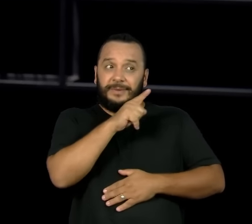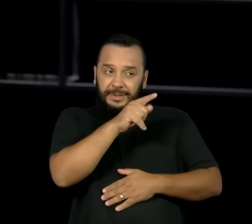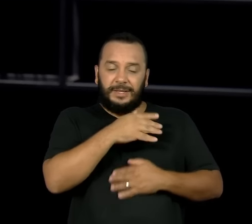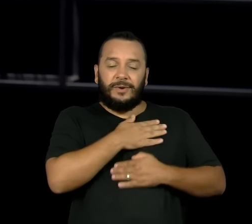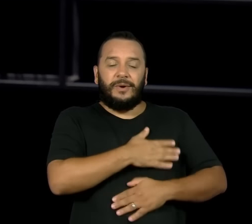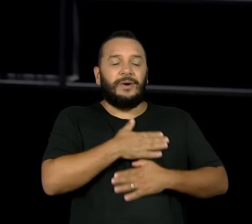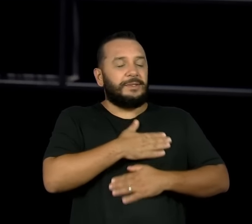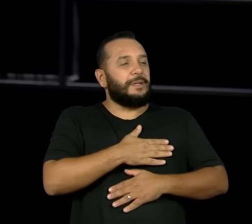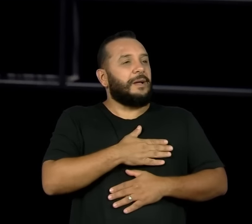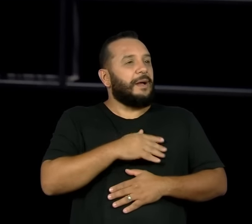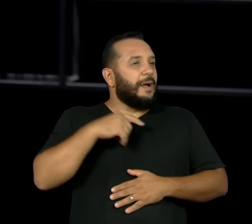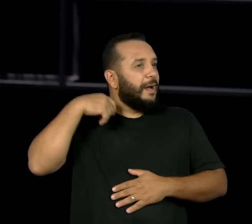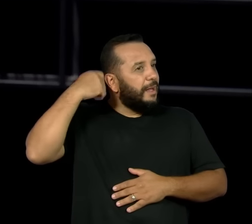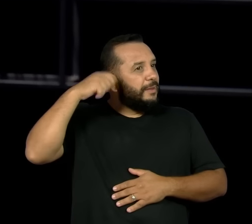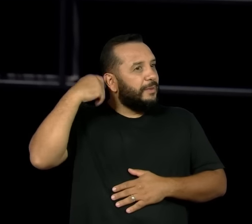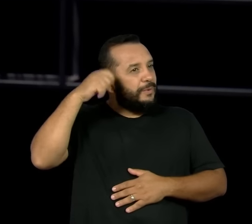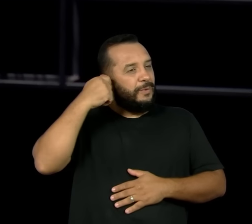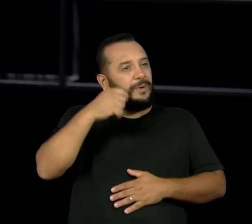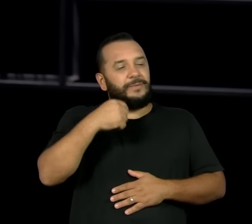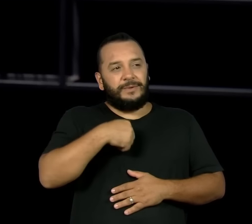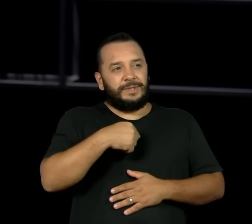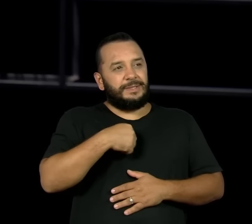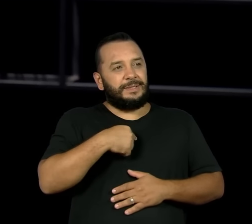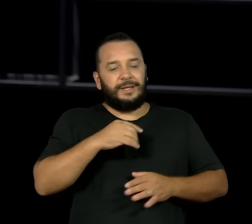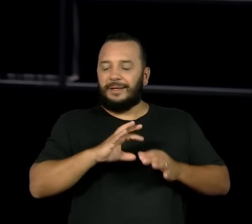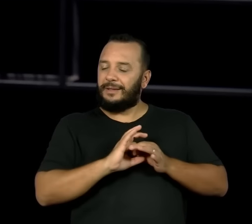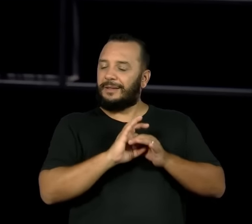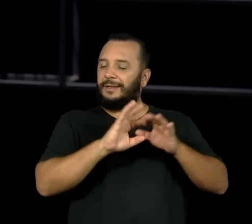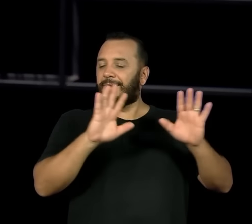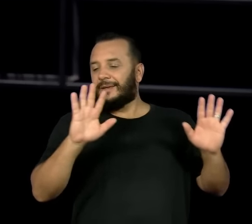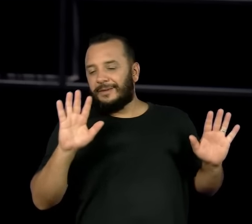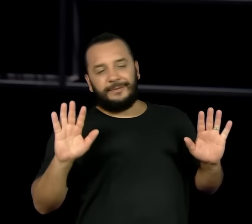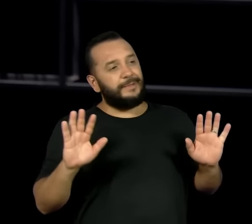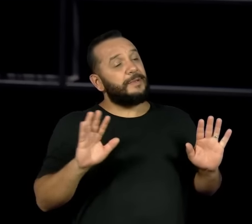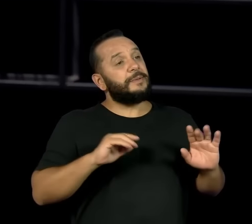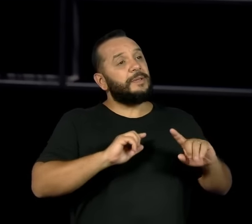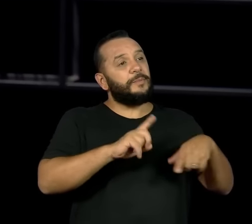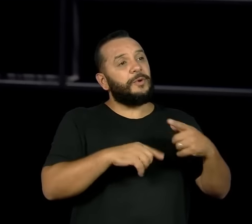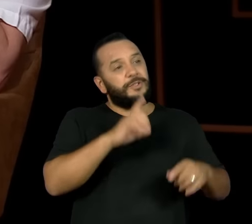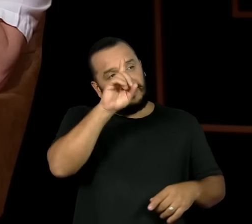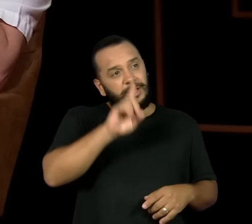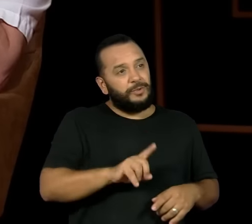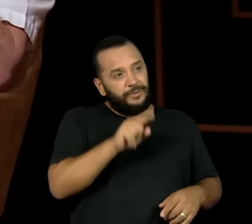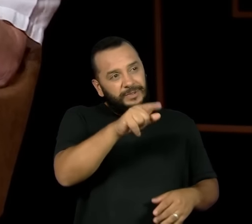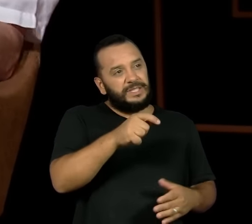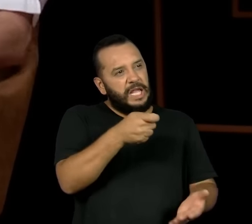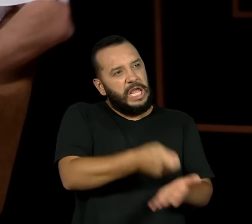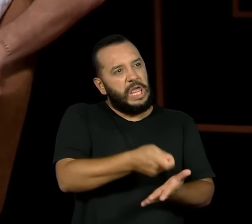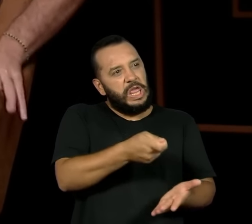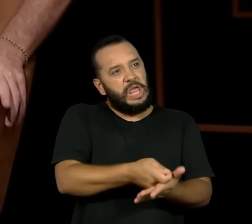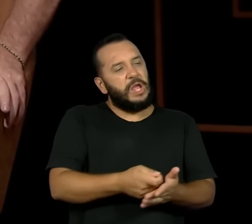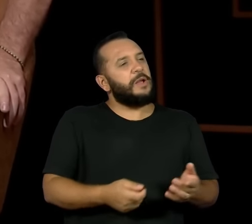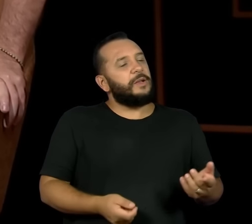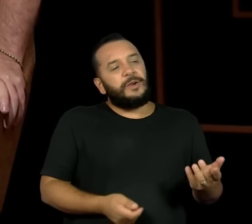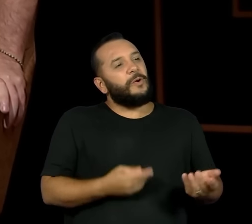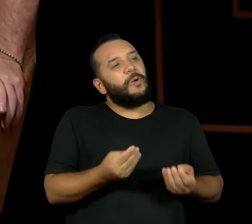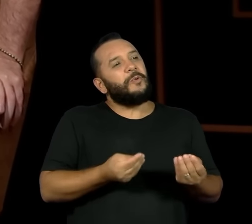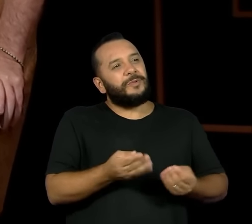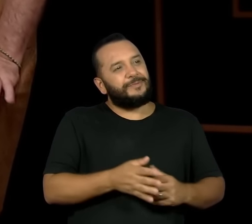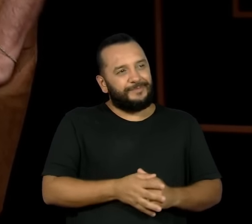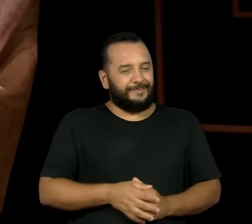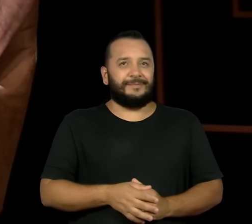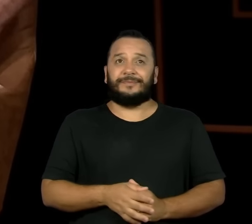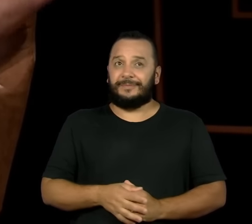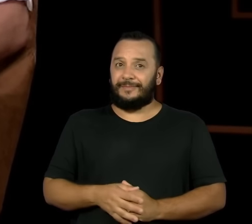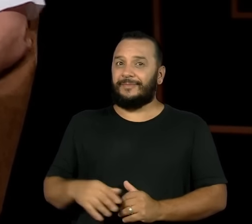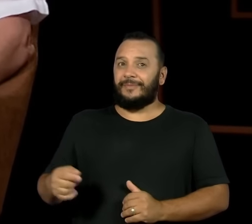mas como diretor você é mais exigente ou até super exigente Então como é que é isso não porque eu eu eu acho que a